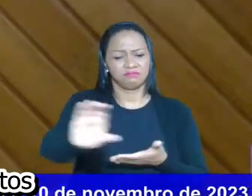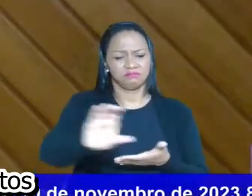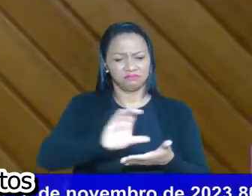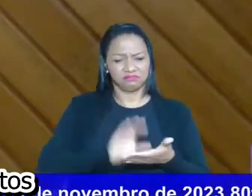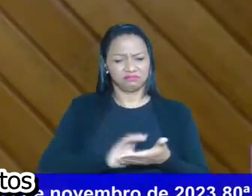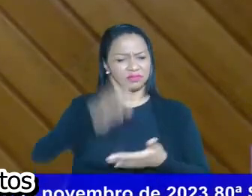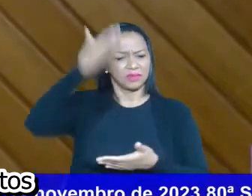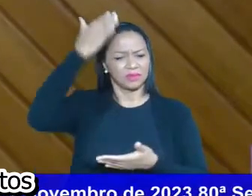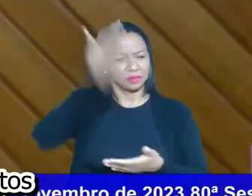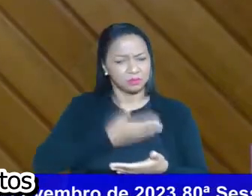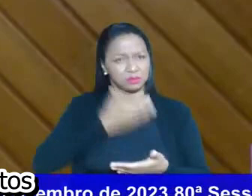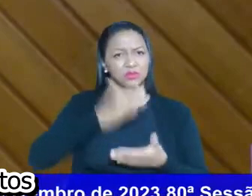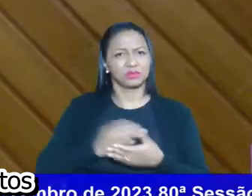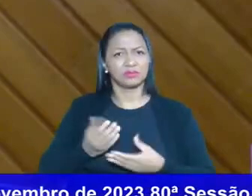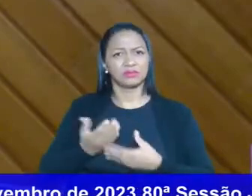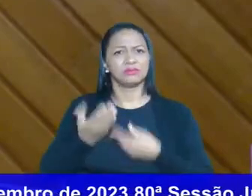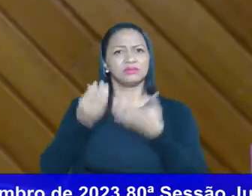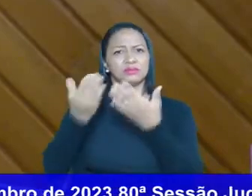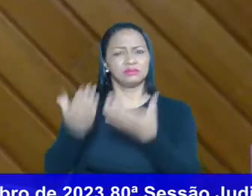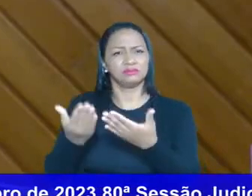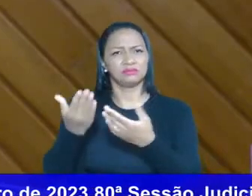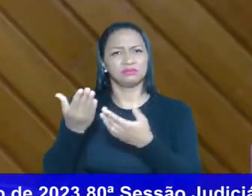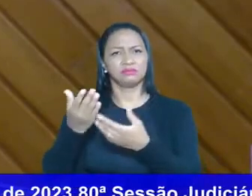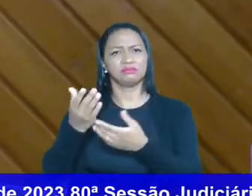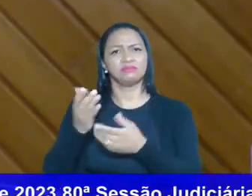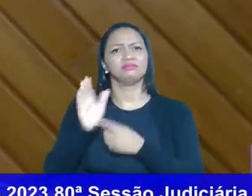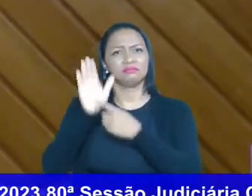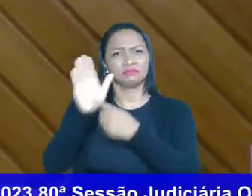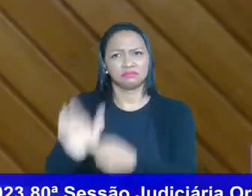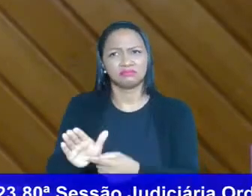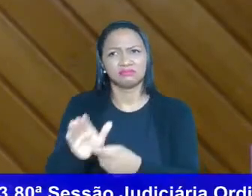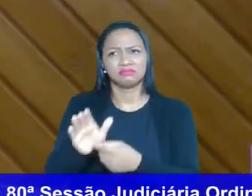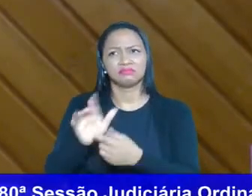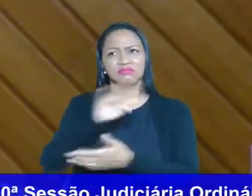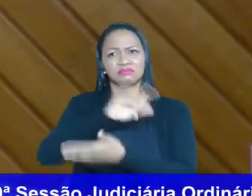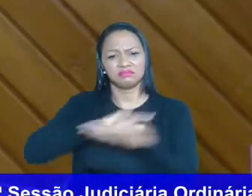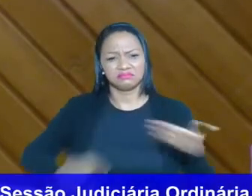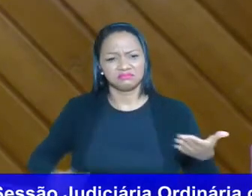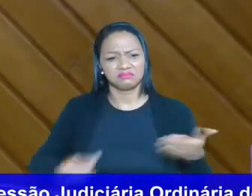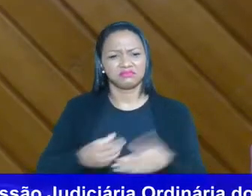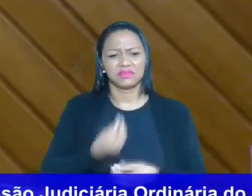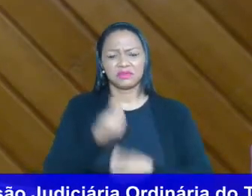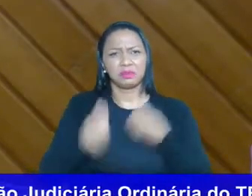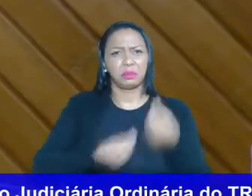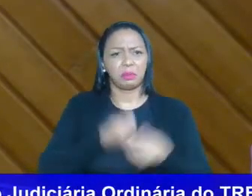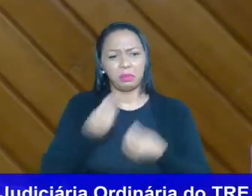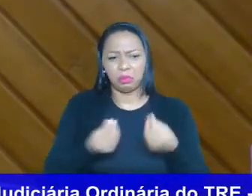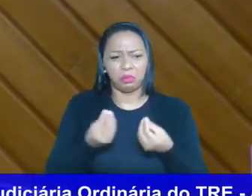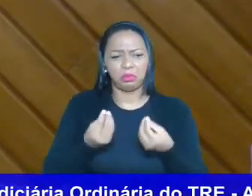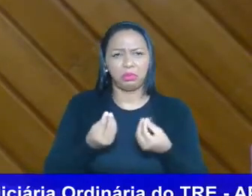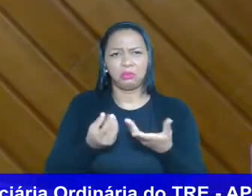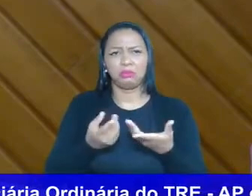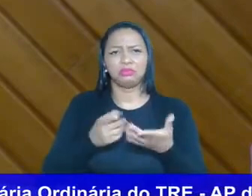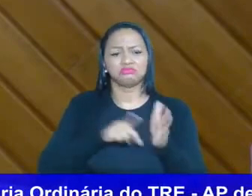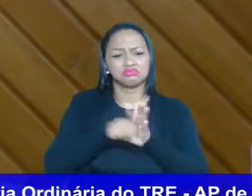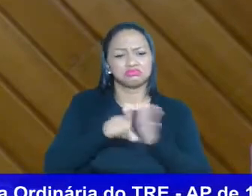comprovadamente apresentado os documentos, você não tem como contestar. Mesmo assim,